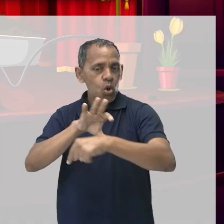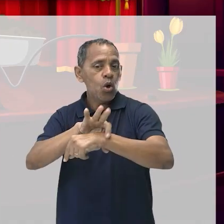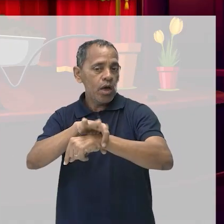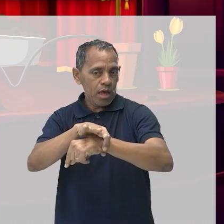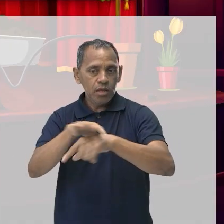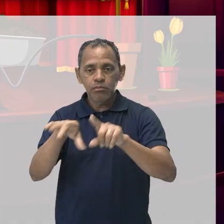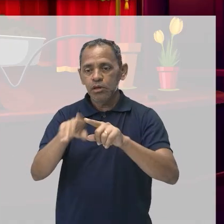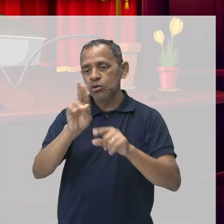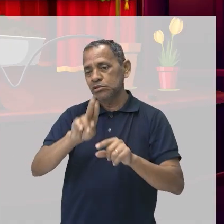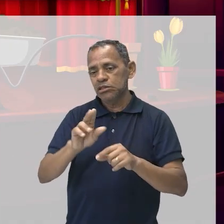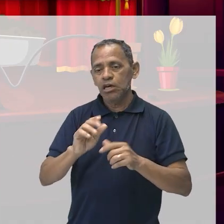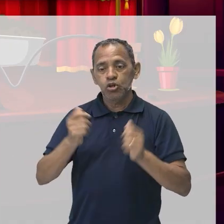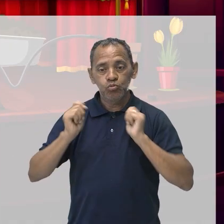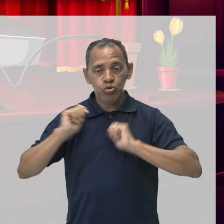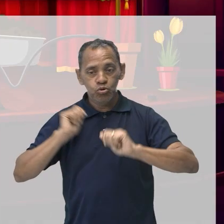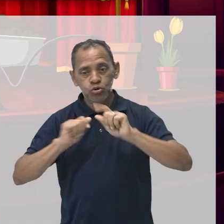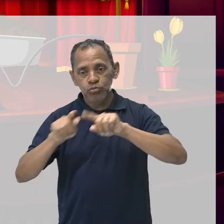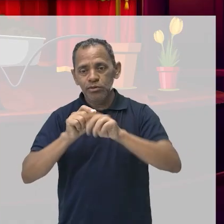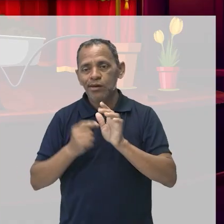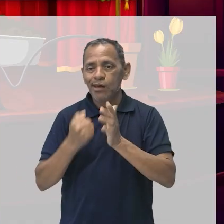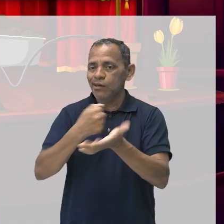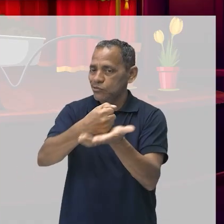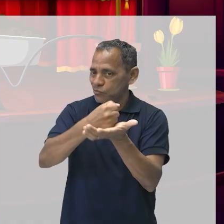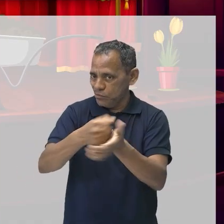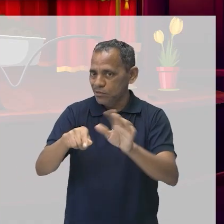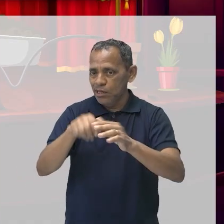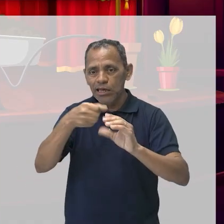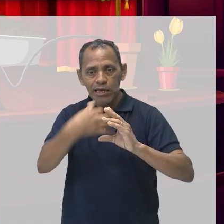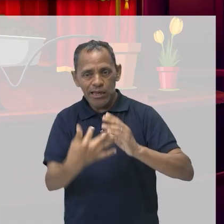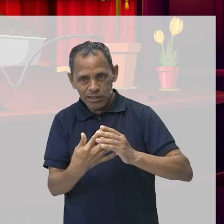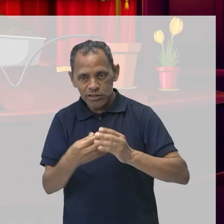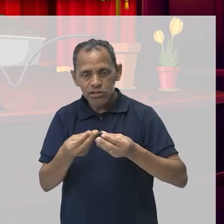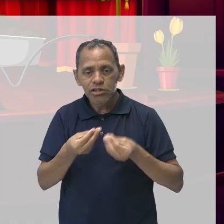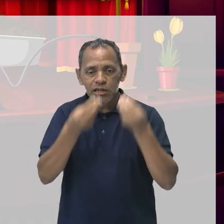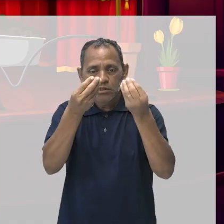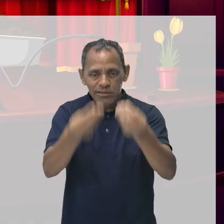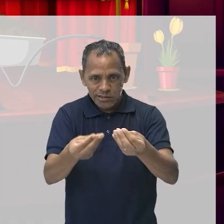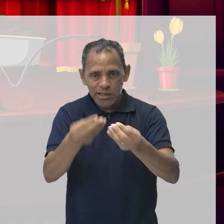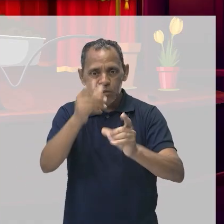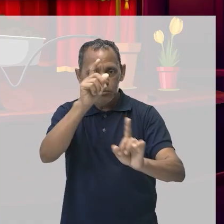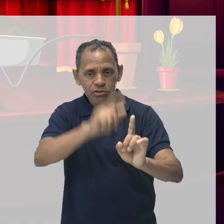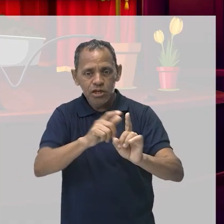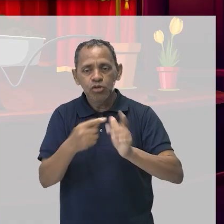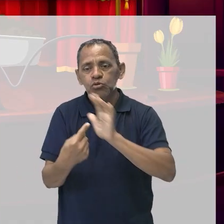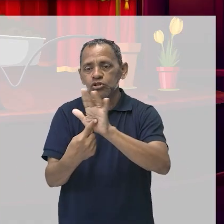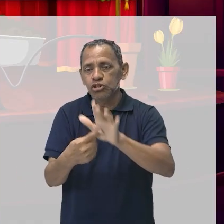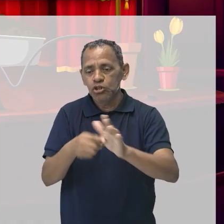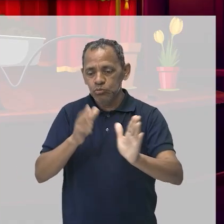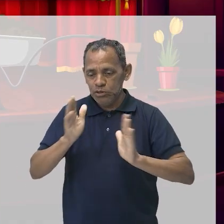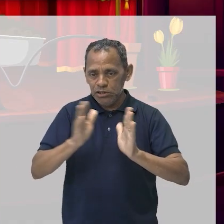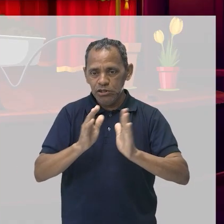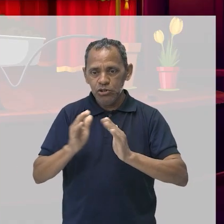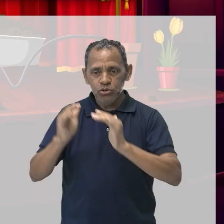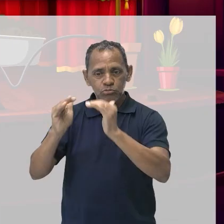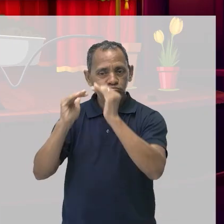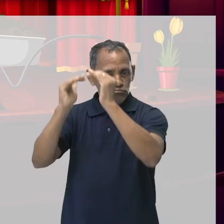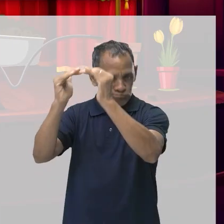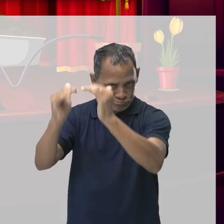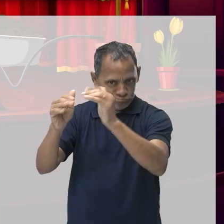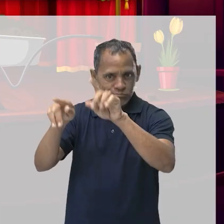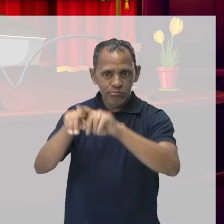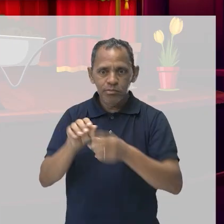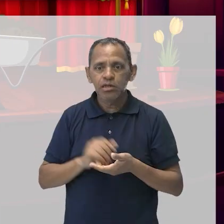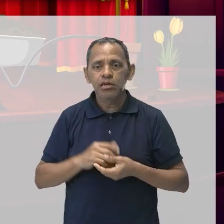atores que ajuda a caracterizar os personagens, indicando sua época, classe social,